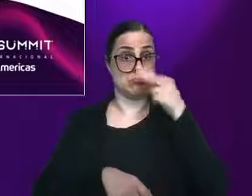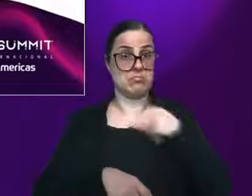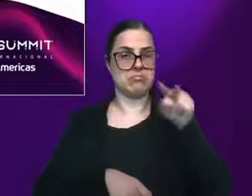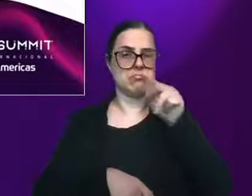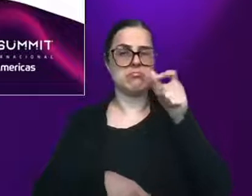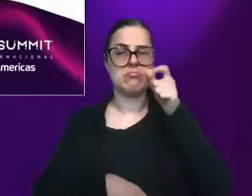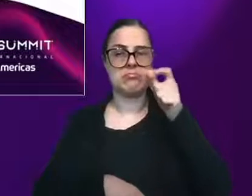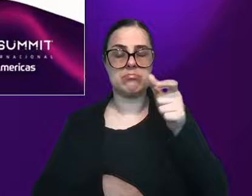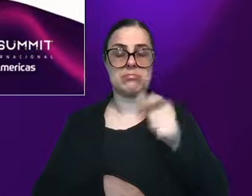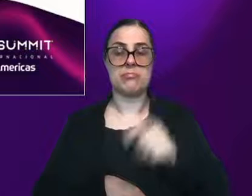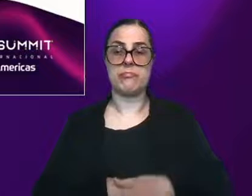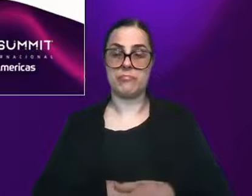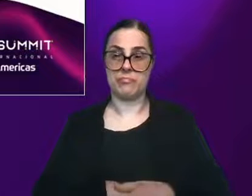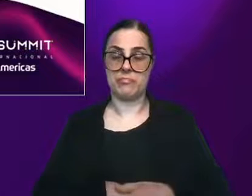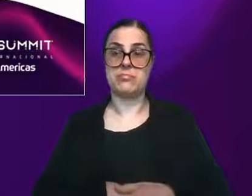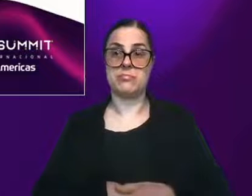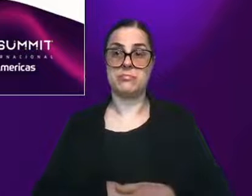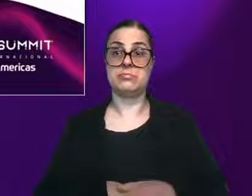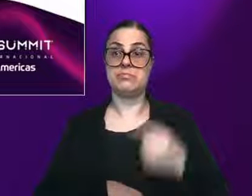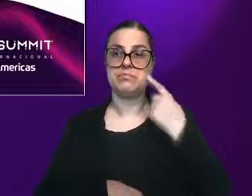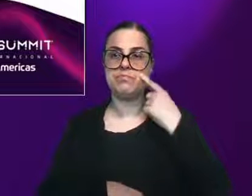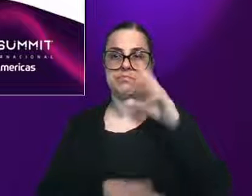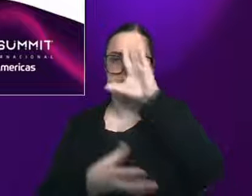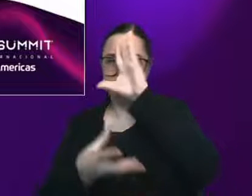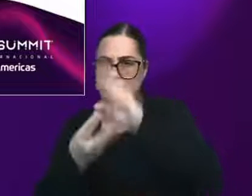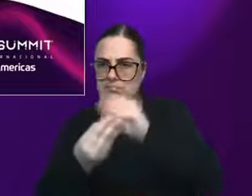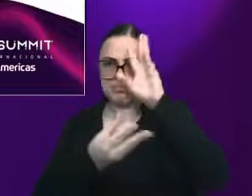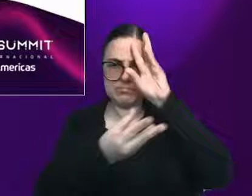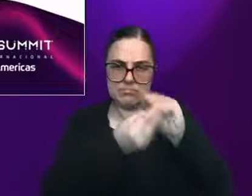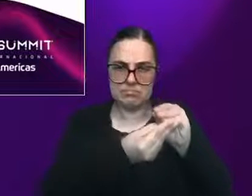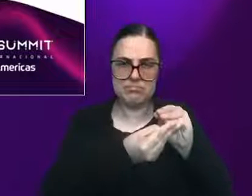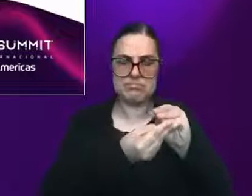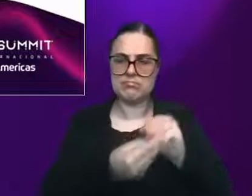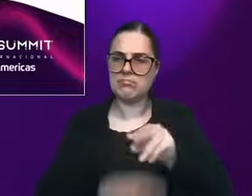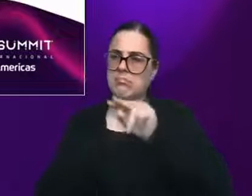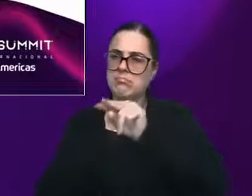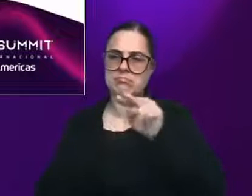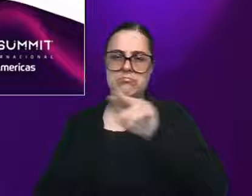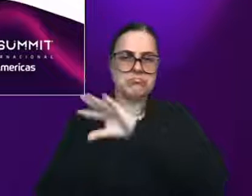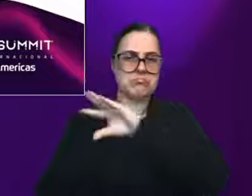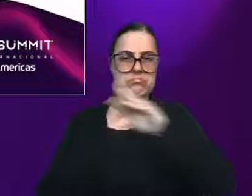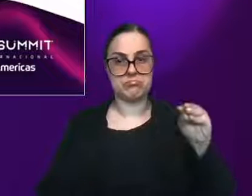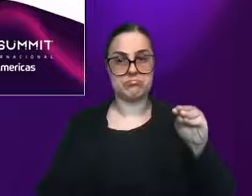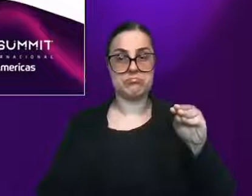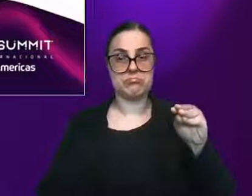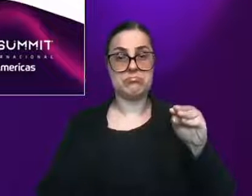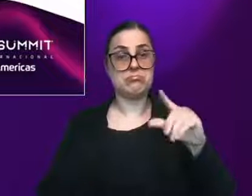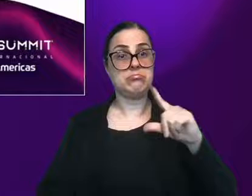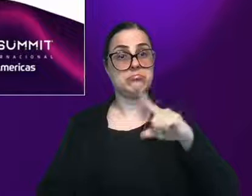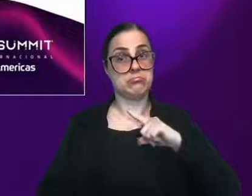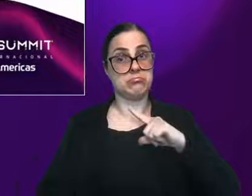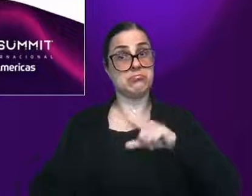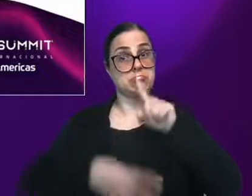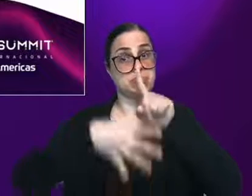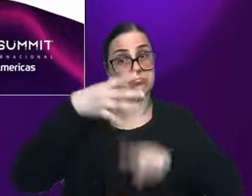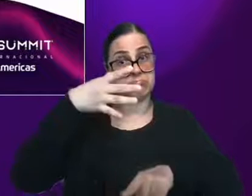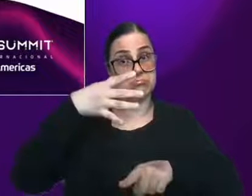gente olhasse para todos esses desfechos, com um ensaio positivo e 3 testes